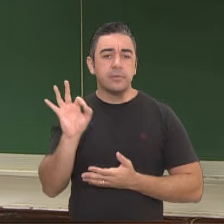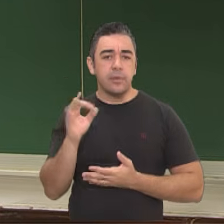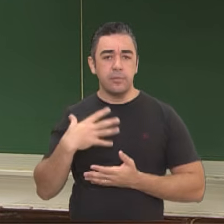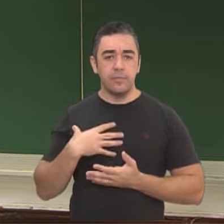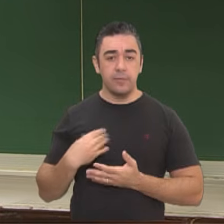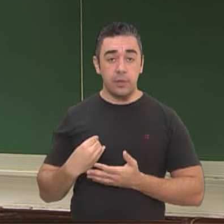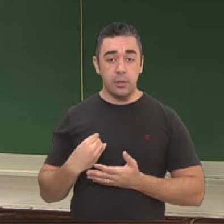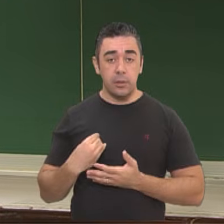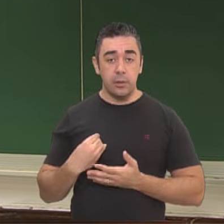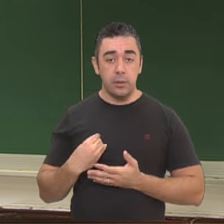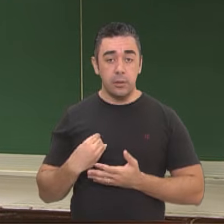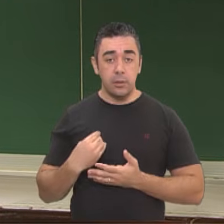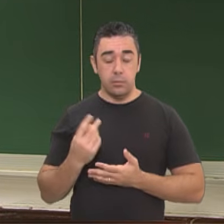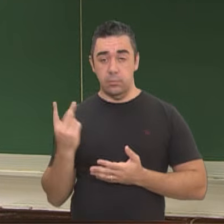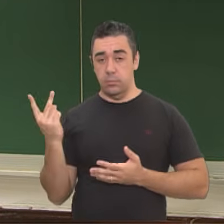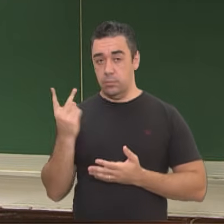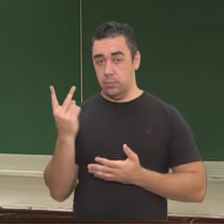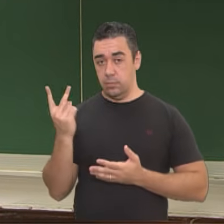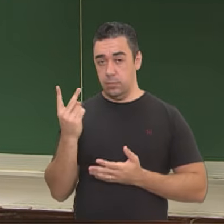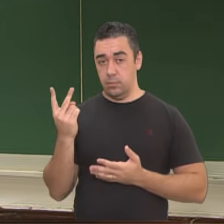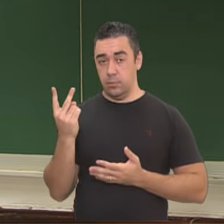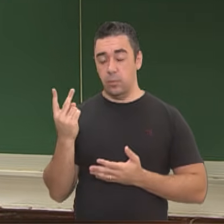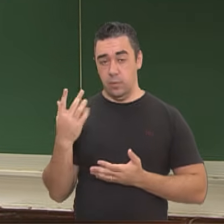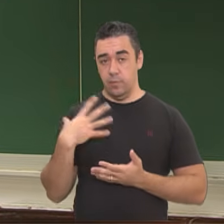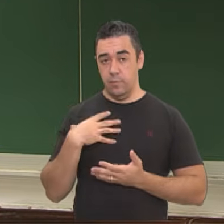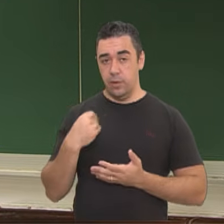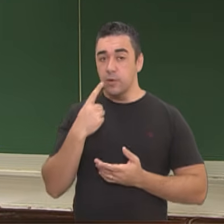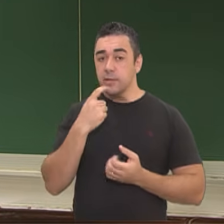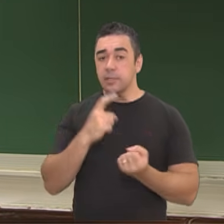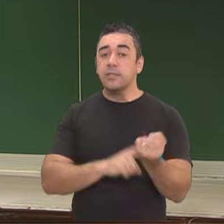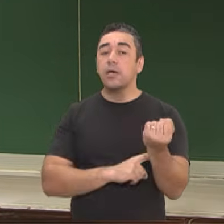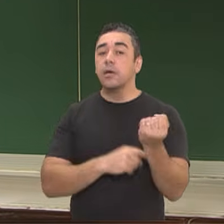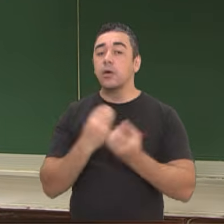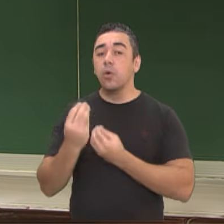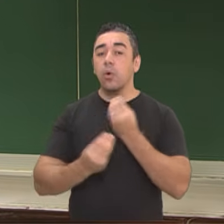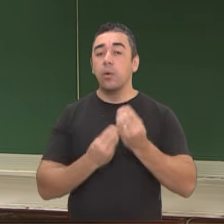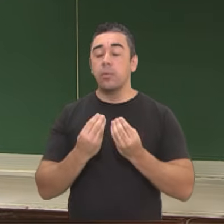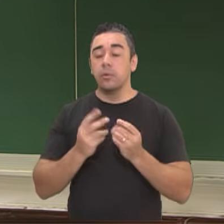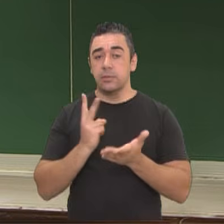O bebê é desse casal aqui. Então, como é que vai ser esse bebê, gente?